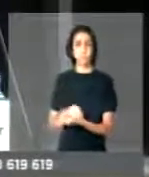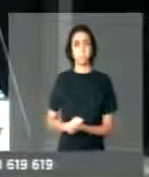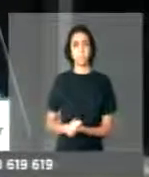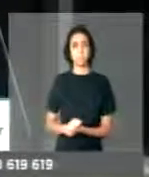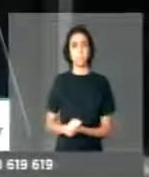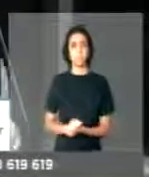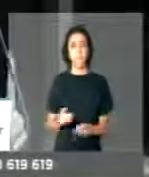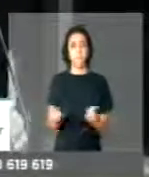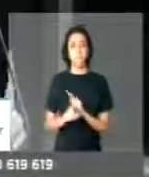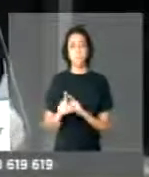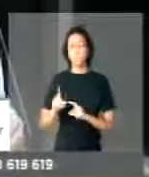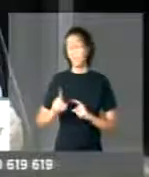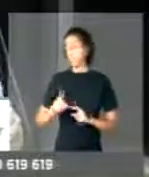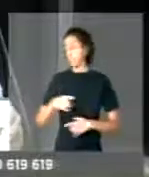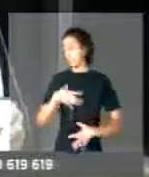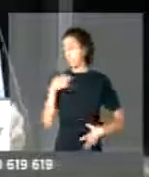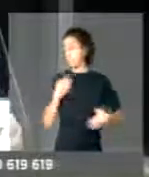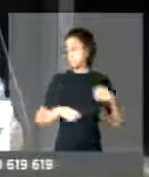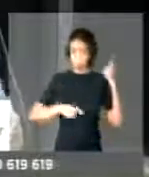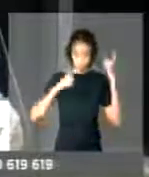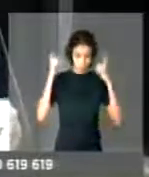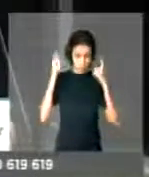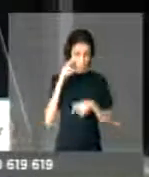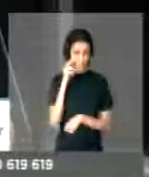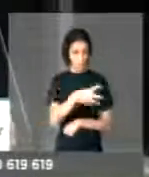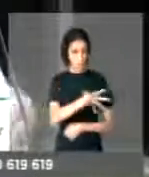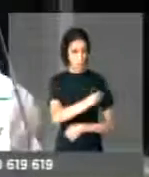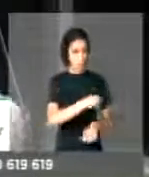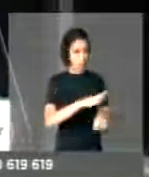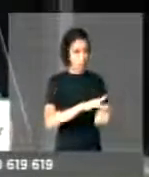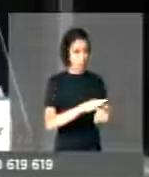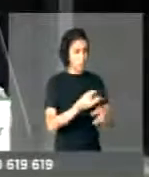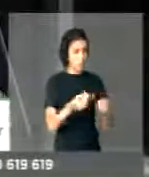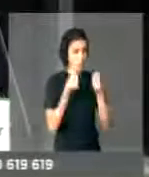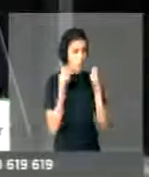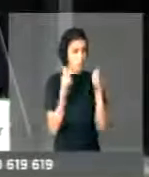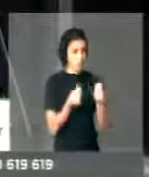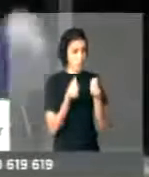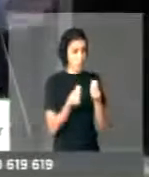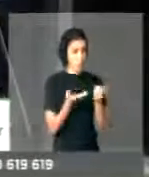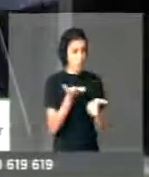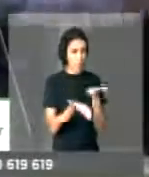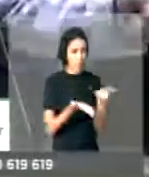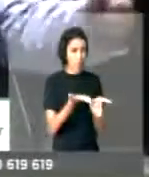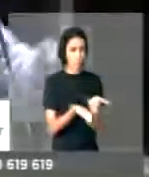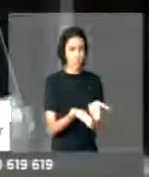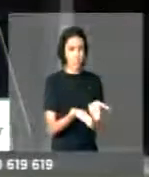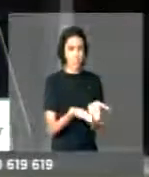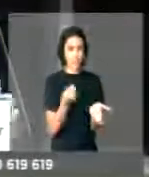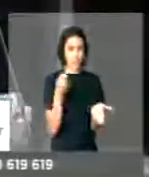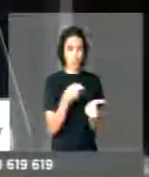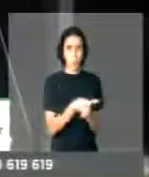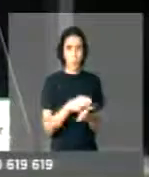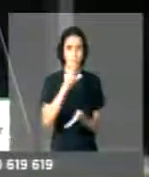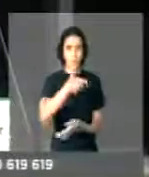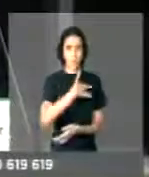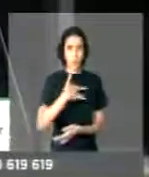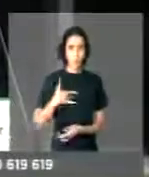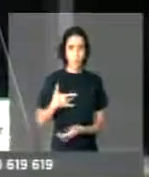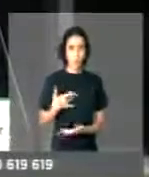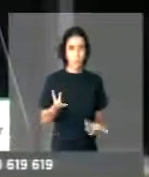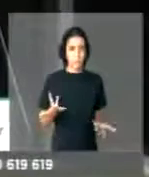do desespero dos que vê o seu filho doente e não tem como atender porque não pode pagar plano de